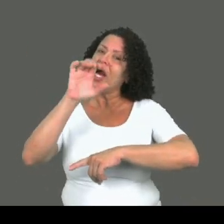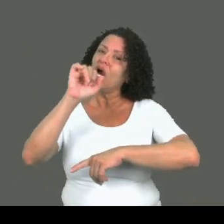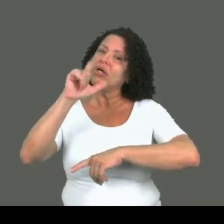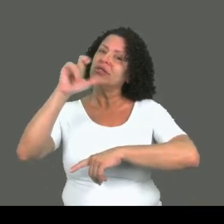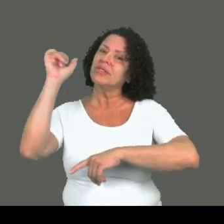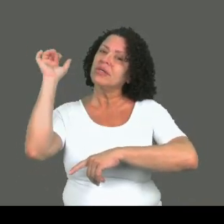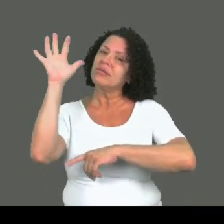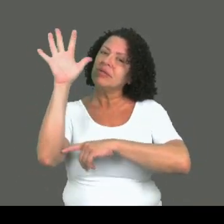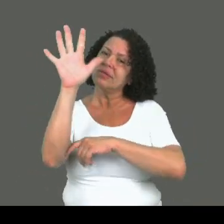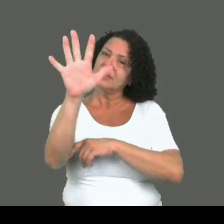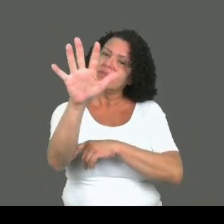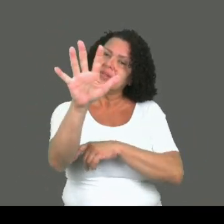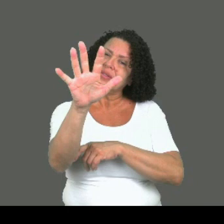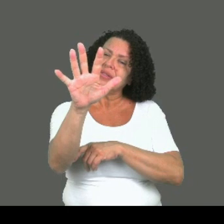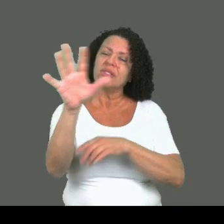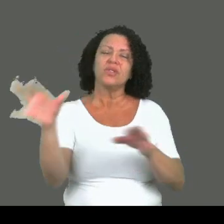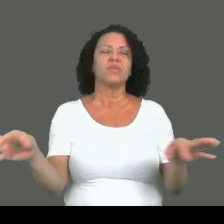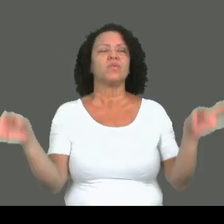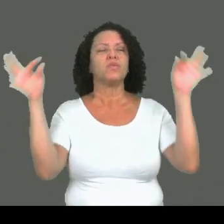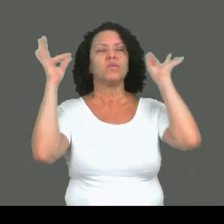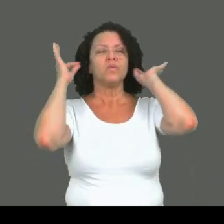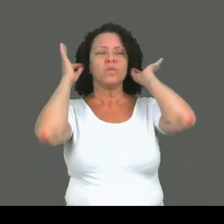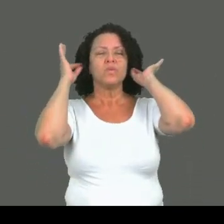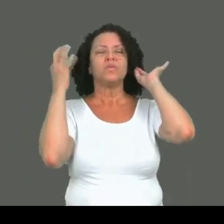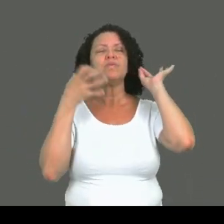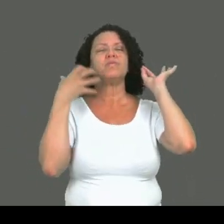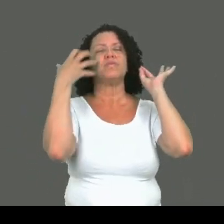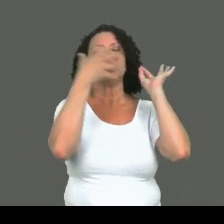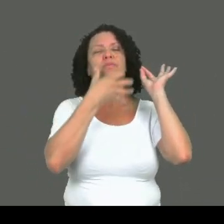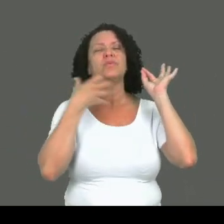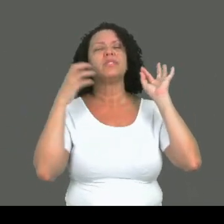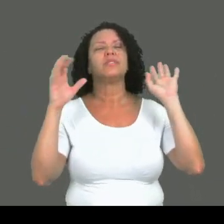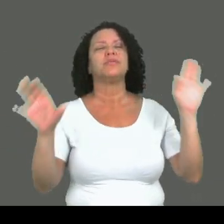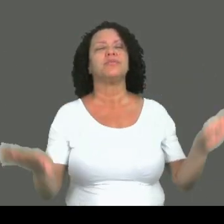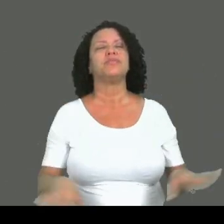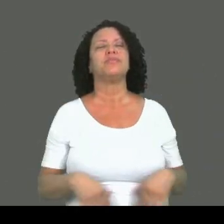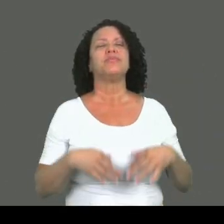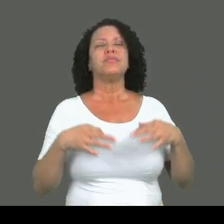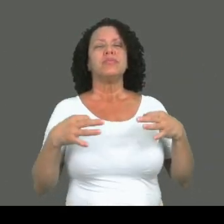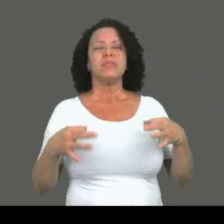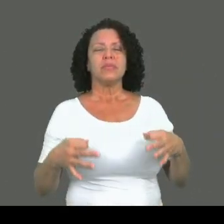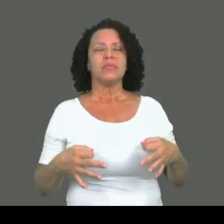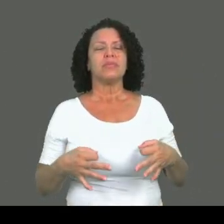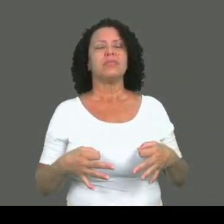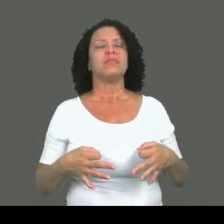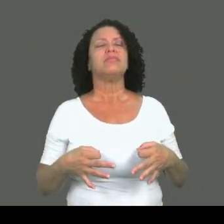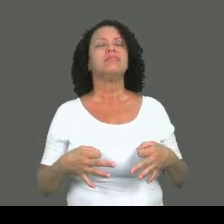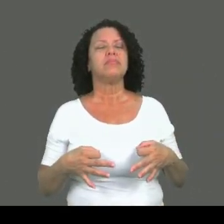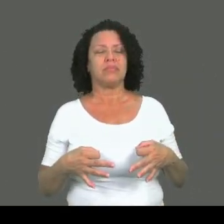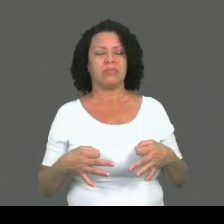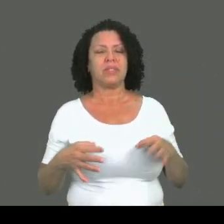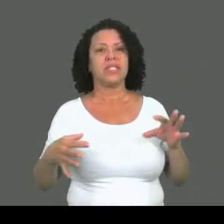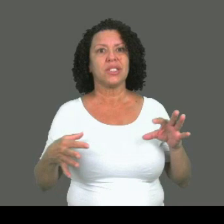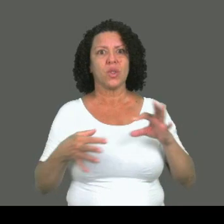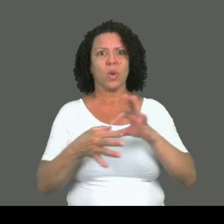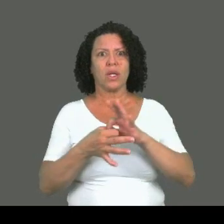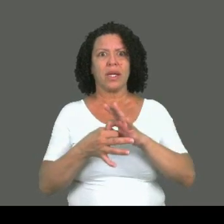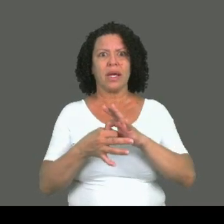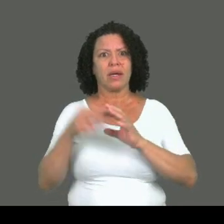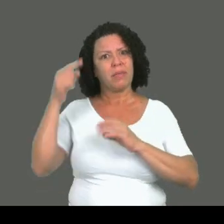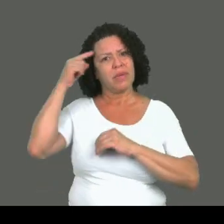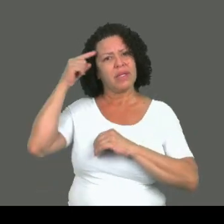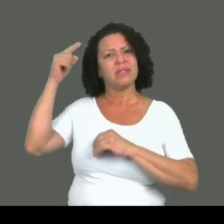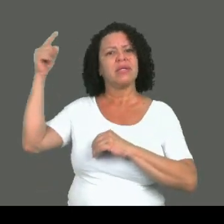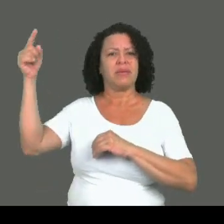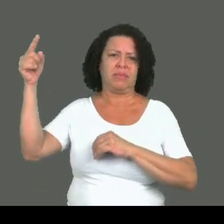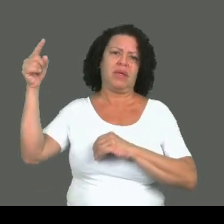sua mente, coloca um fone de ouvido, coloca uma música para não deixar fugir o seu pensamento, né? Vai fugir no início, é